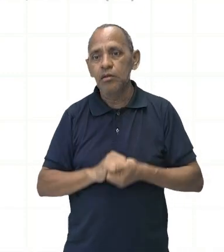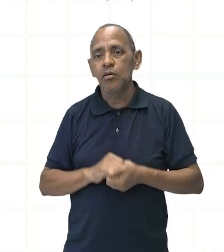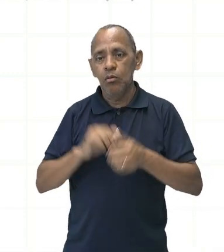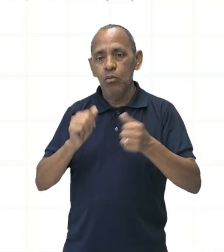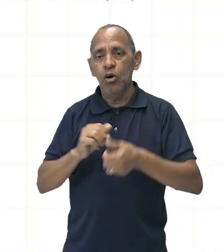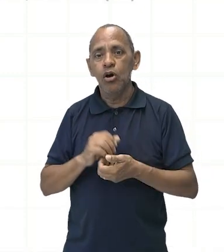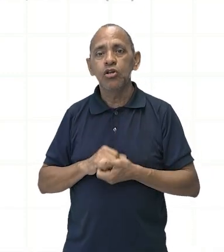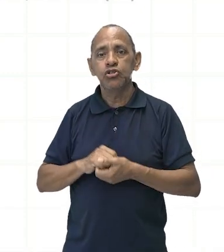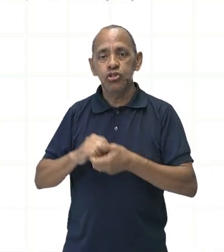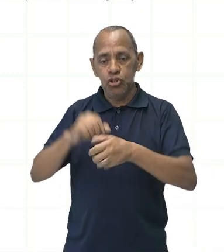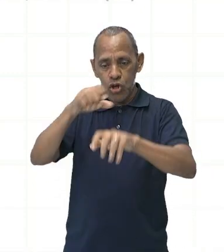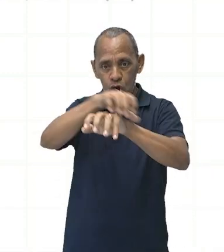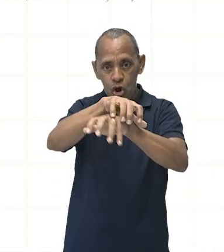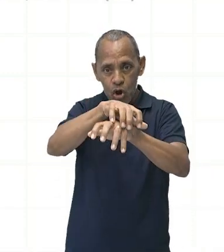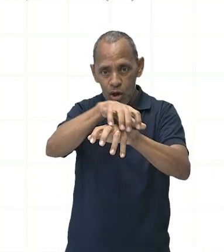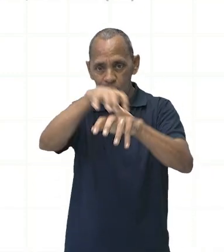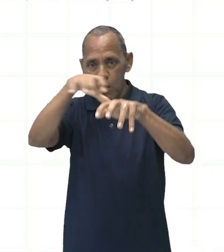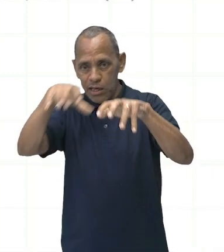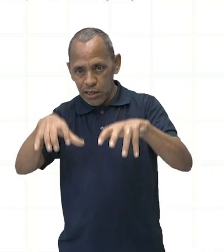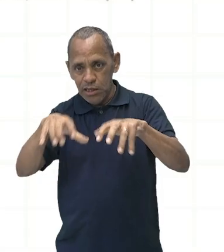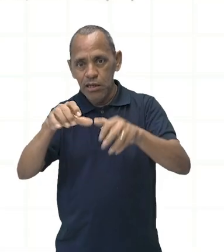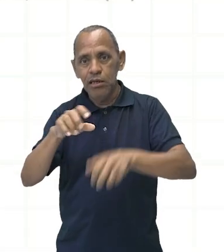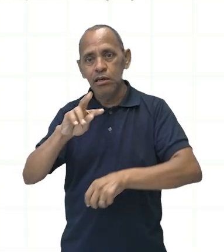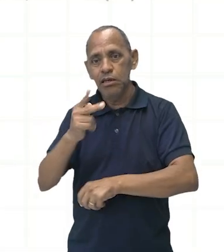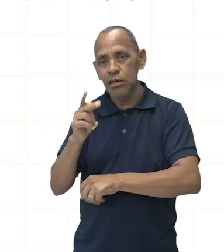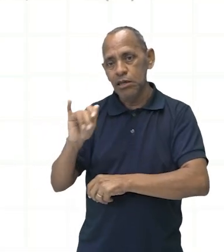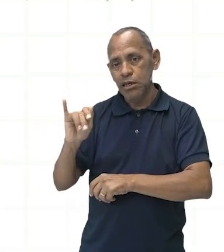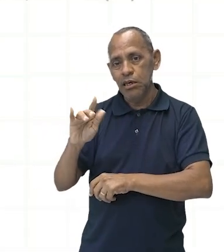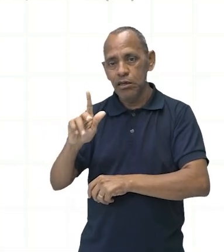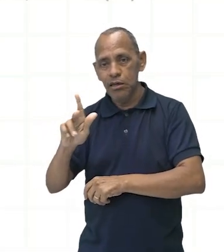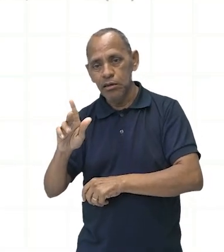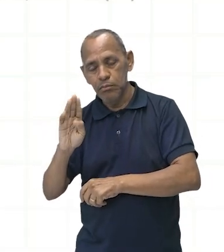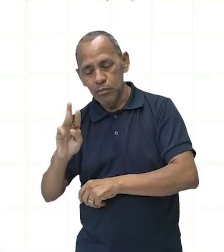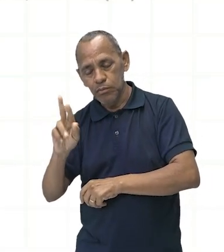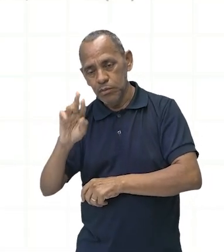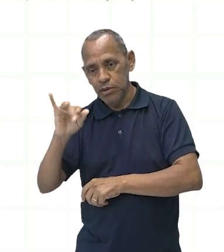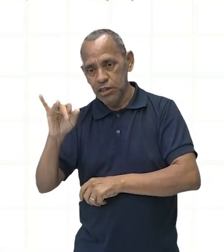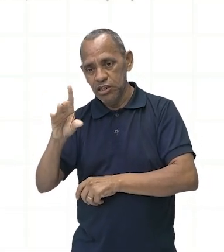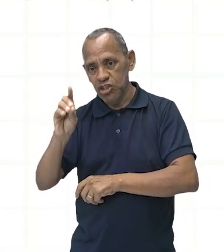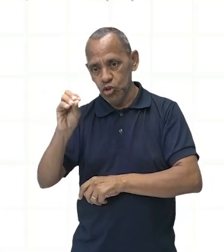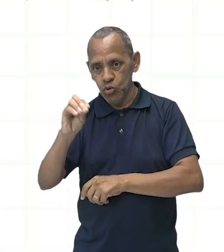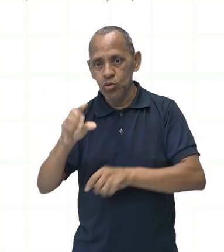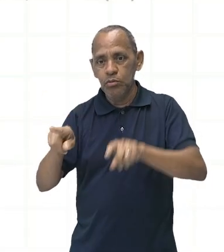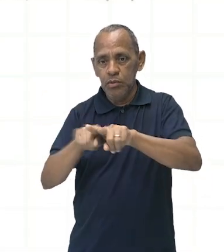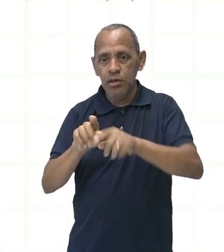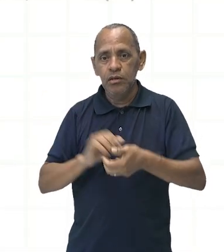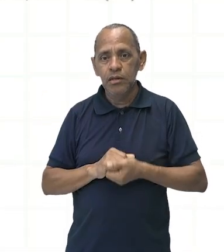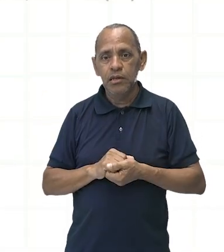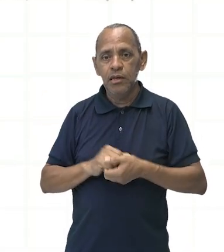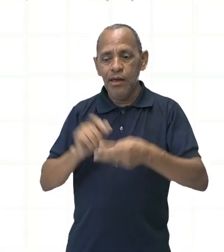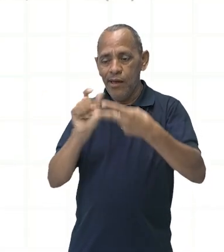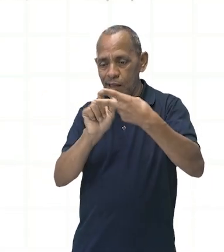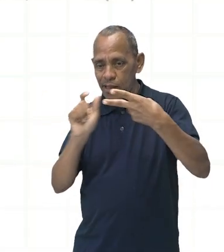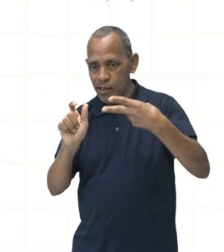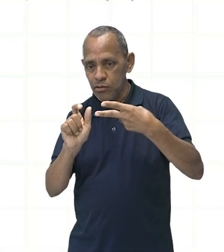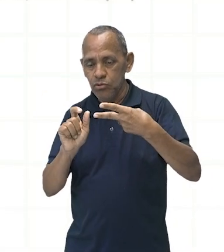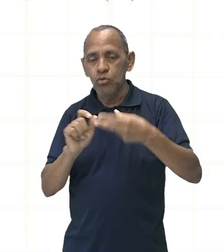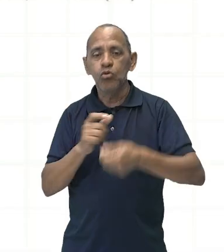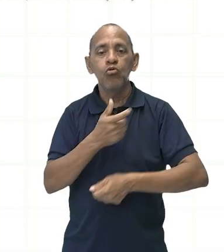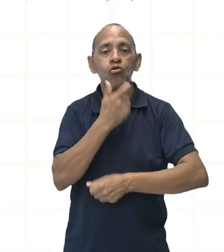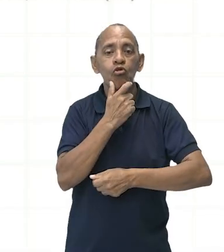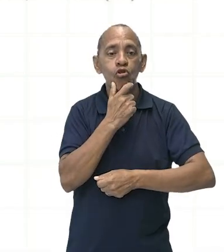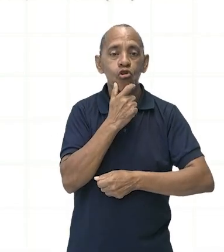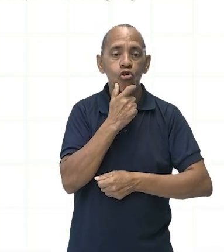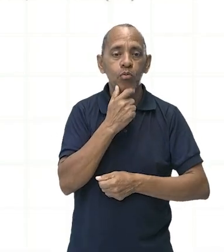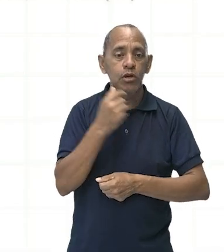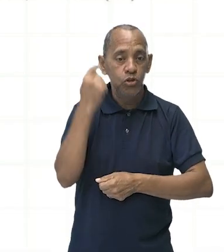híbrido, que é o que a gente chama de heterozigoto, que apresenta o alelo bezão e o alelo bezinho. O homem de olhos castanhos,